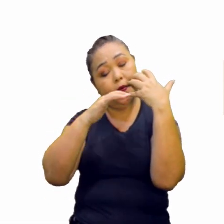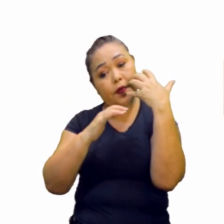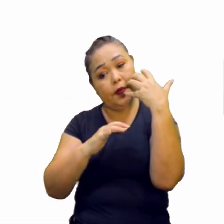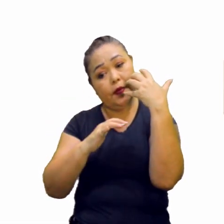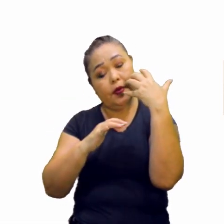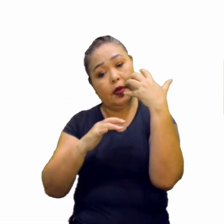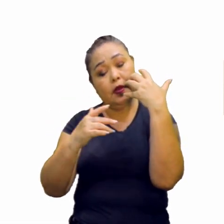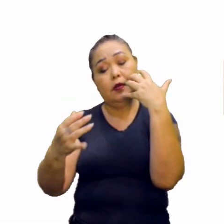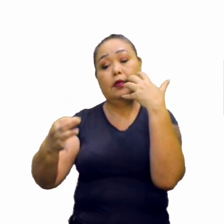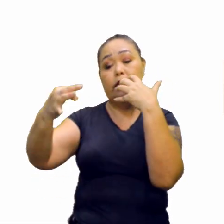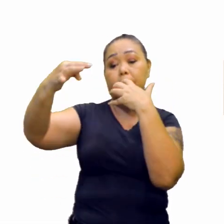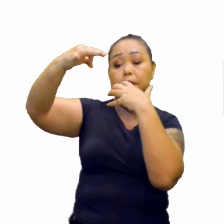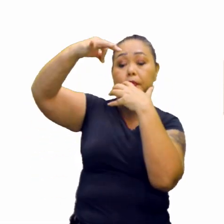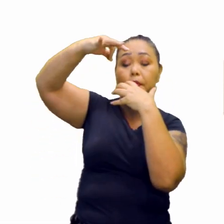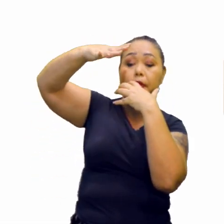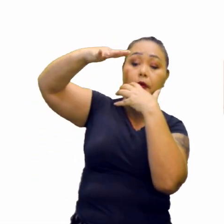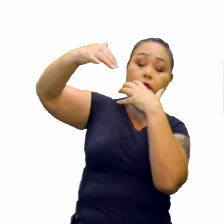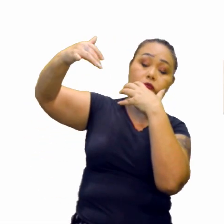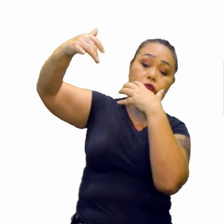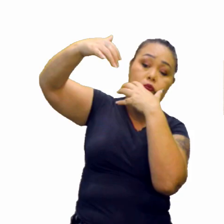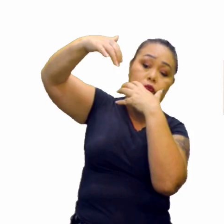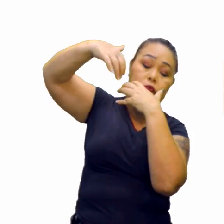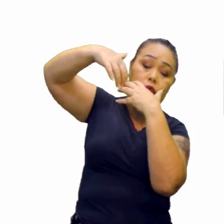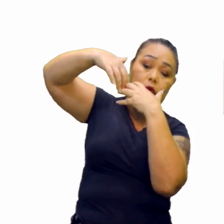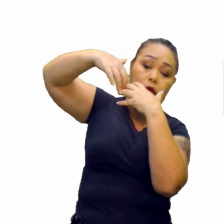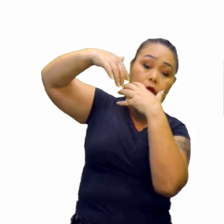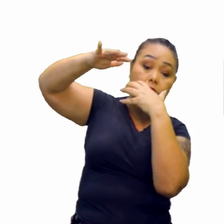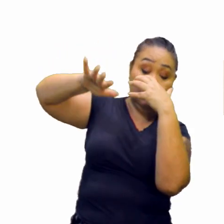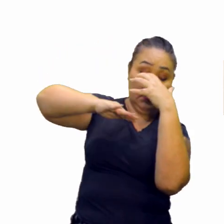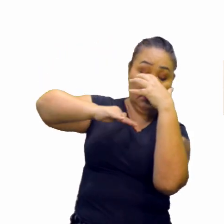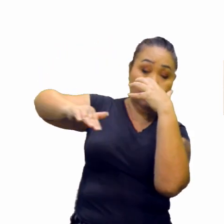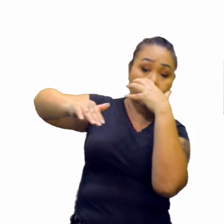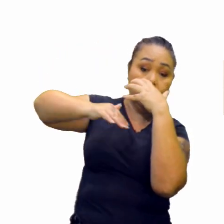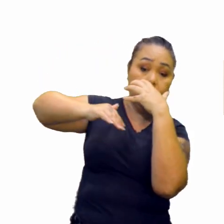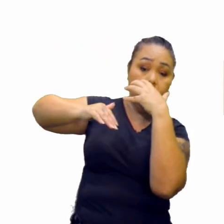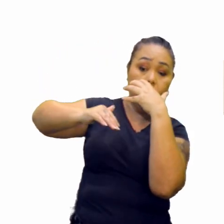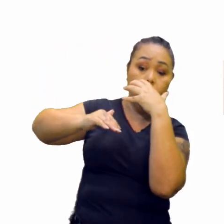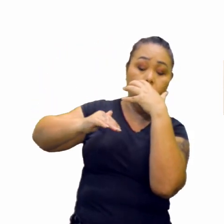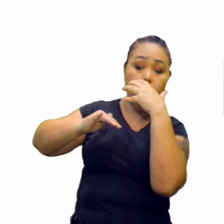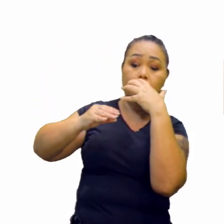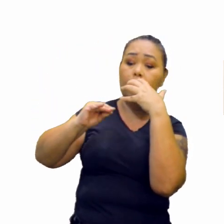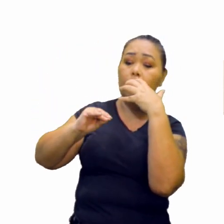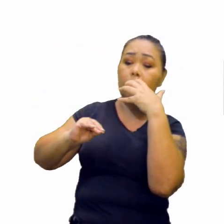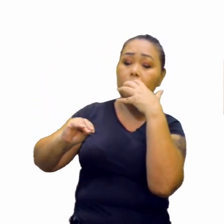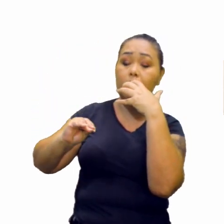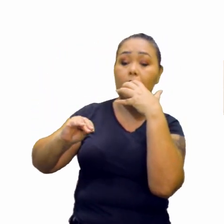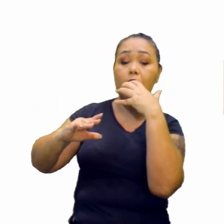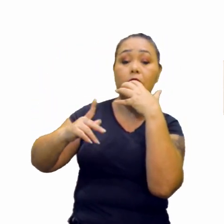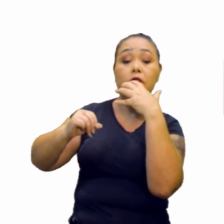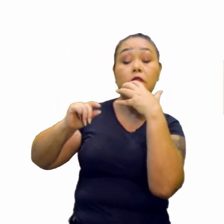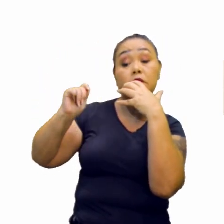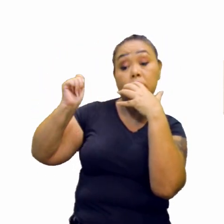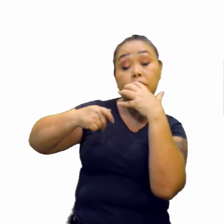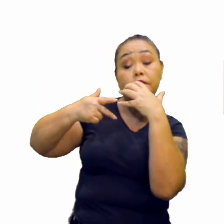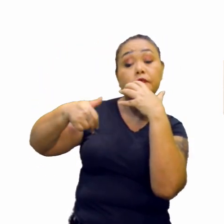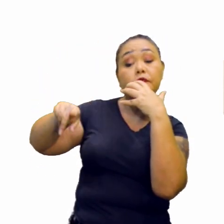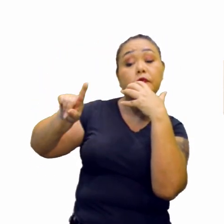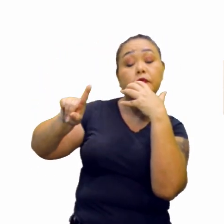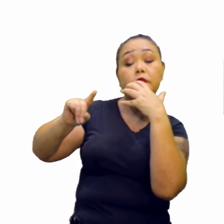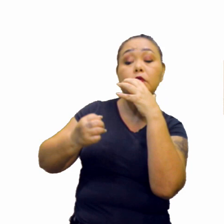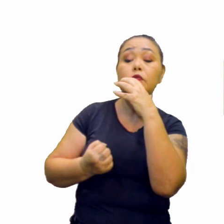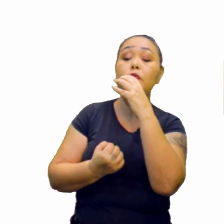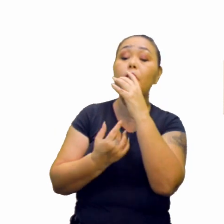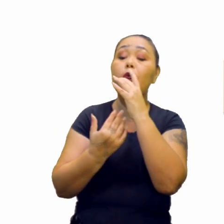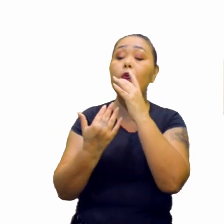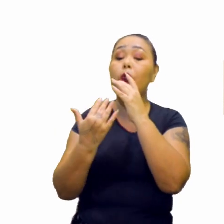ataques, dependendo do tipo de cultivar que está ali. Se ficar muito úmido, muito abafado, você proporciona o surgimento no campo